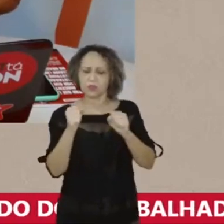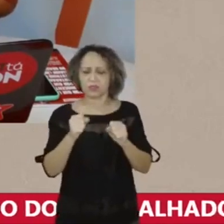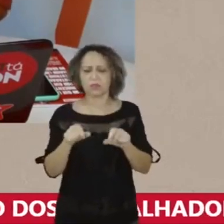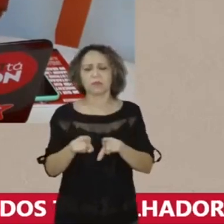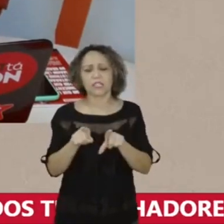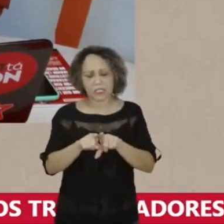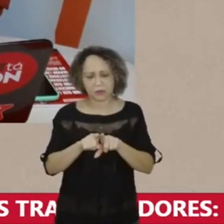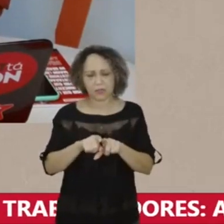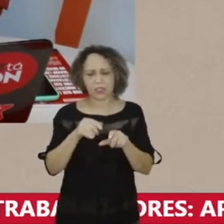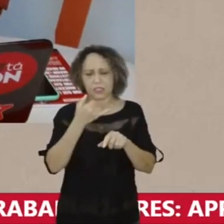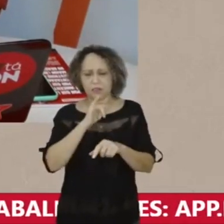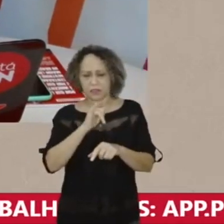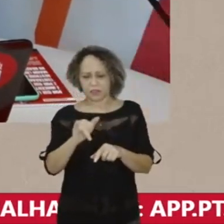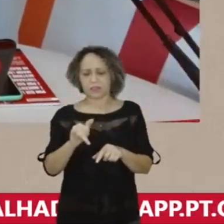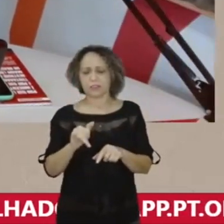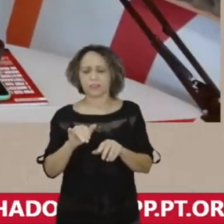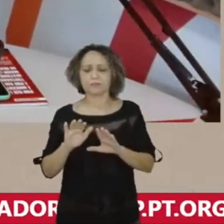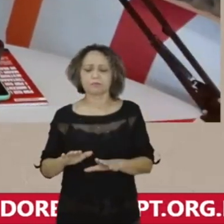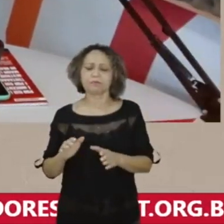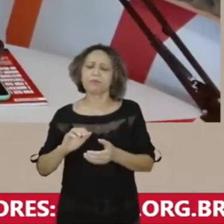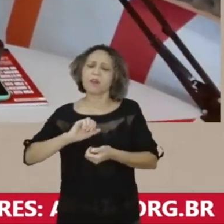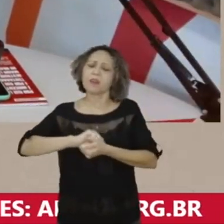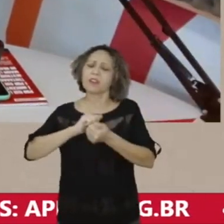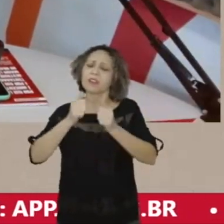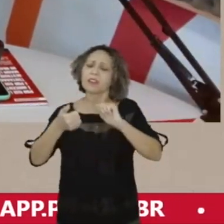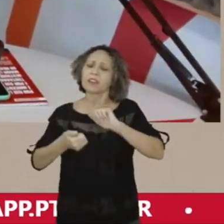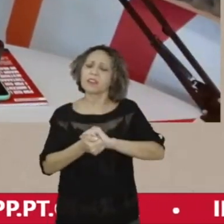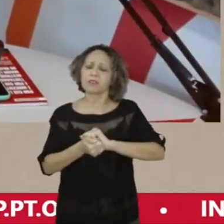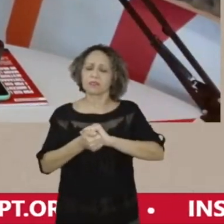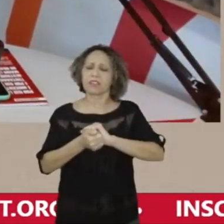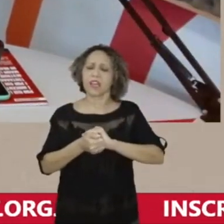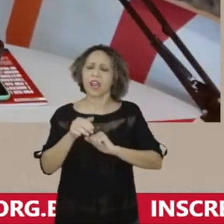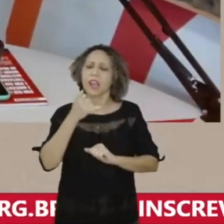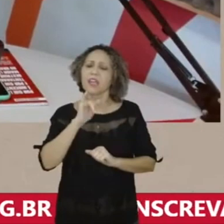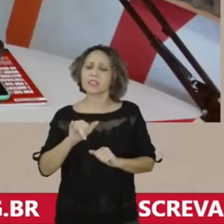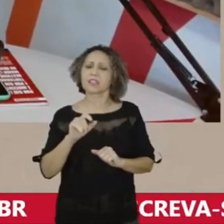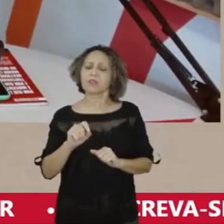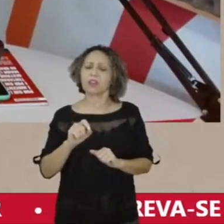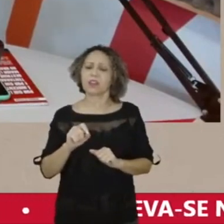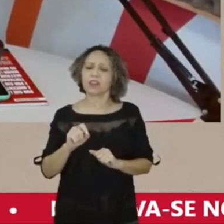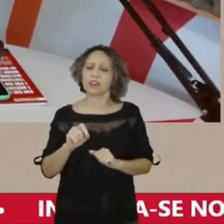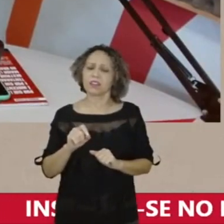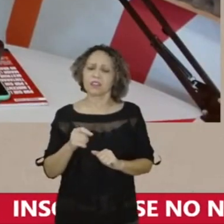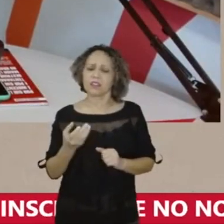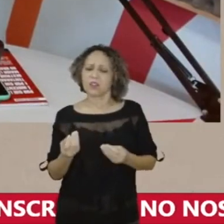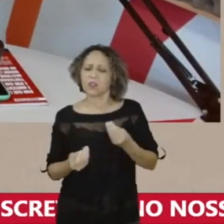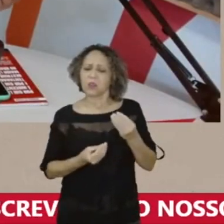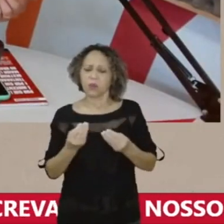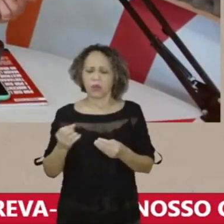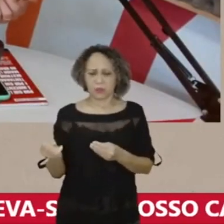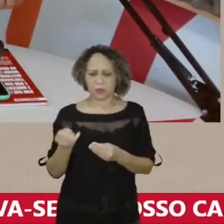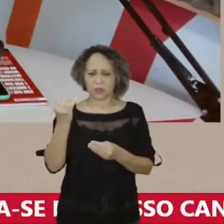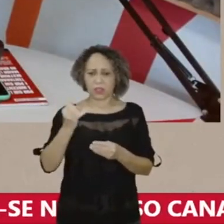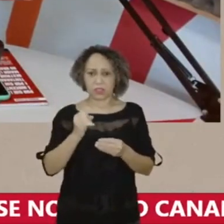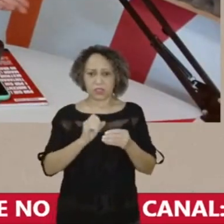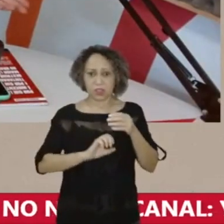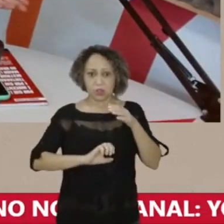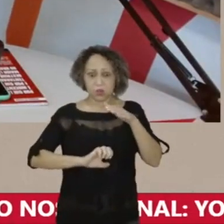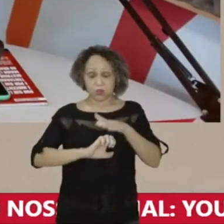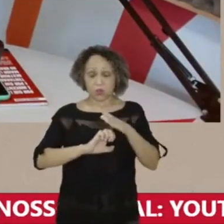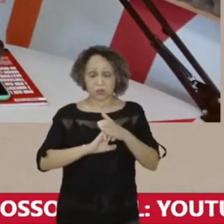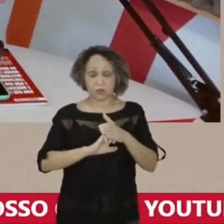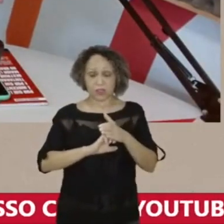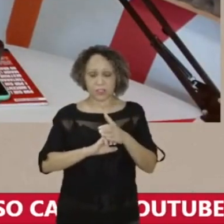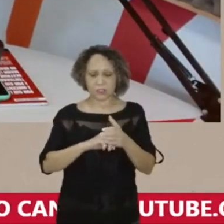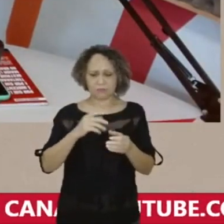E sobre a transição energética, eu queria te perguntar também qual a importância de uma empresa estatal e forte para fazer essa transição. O